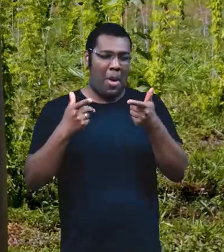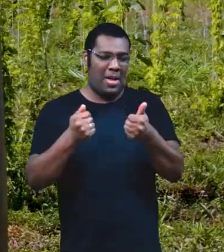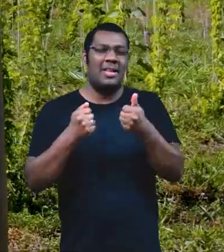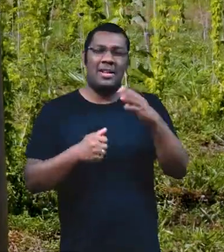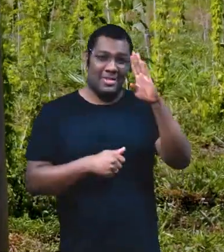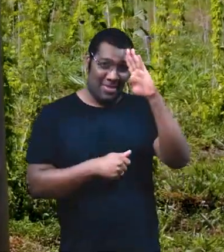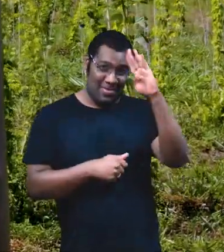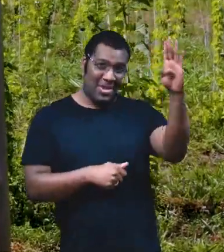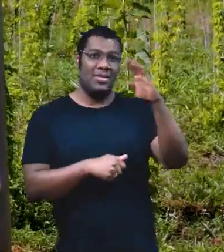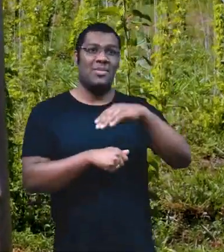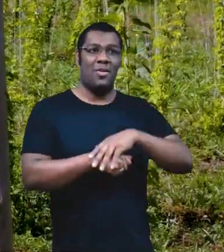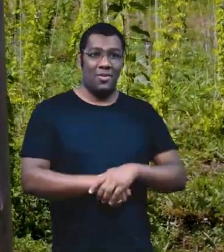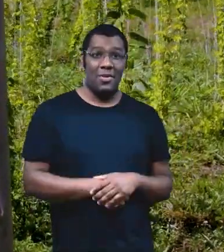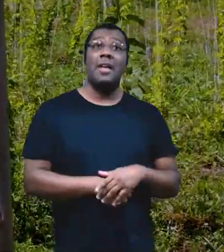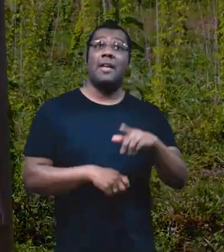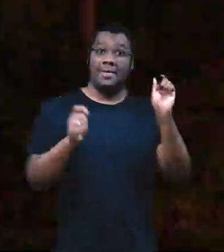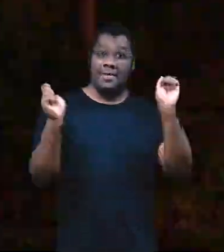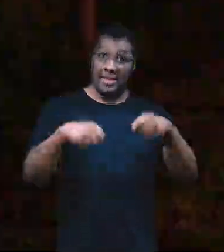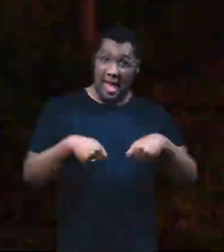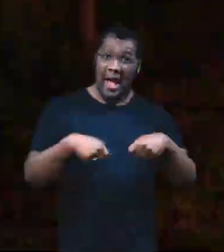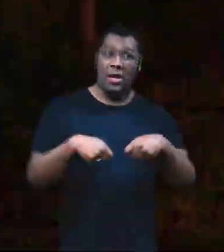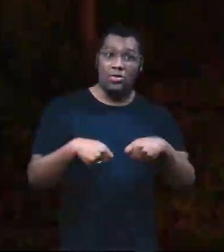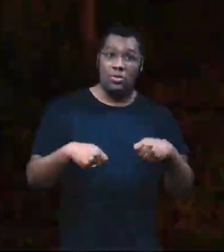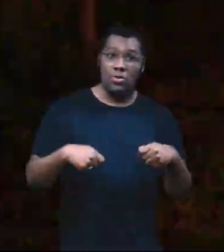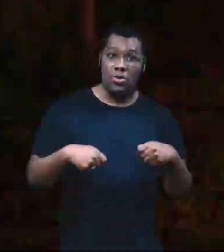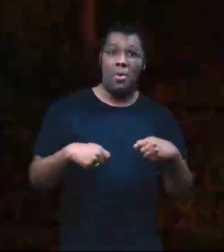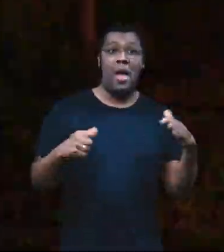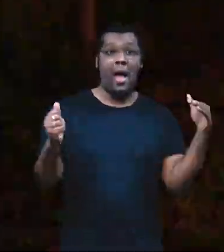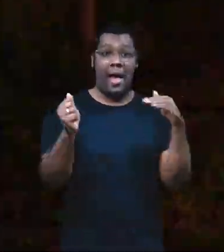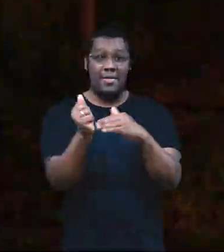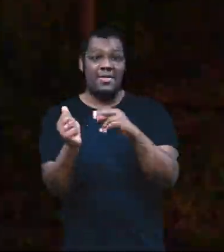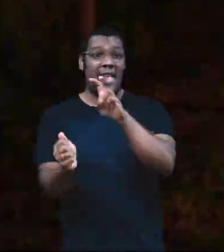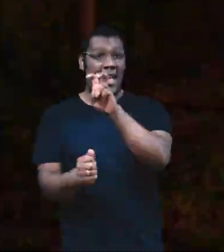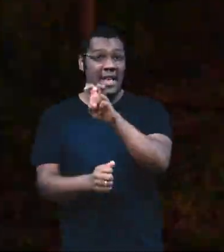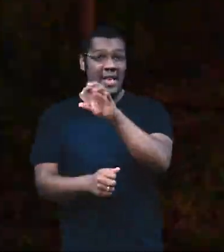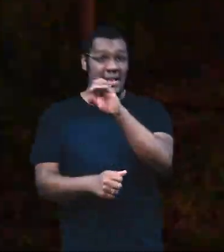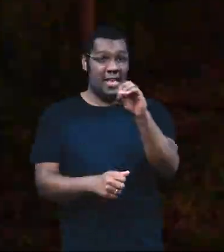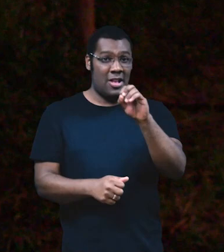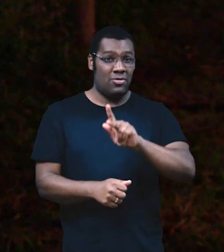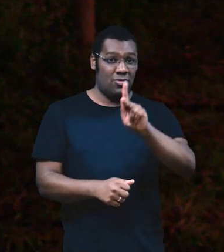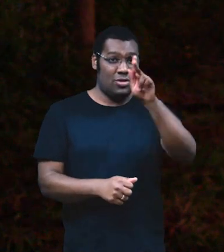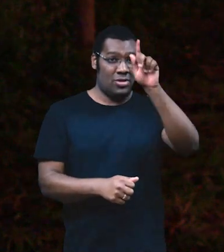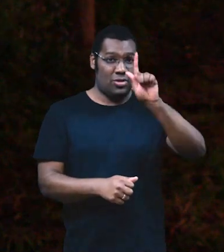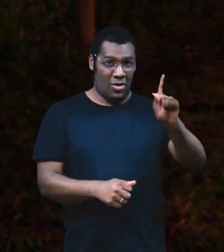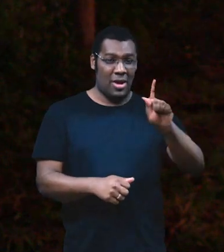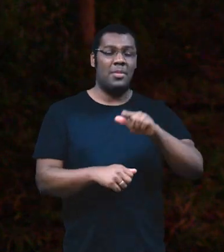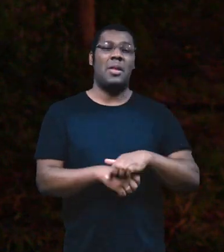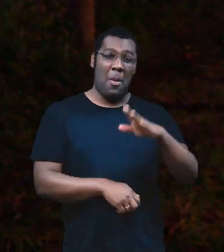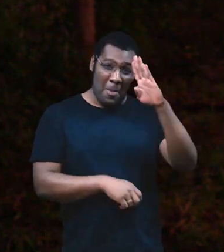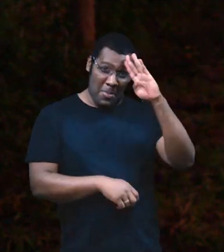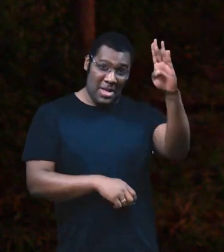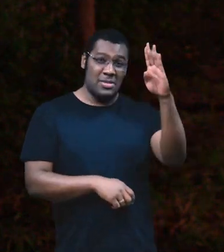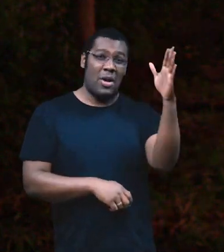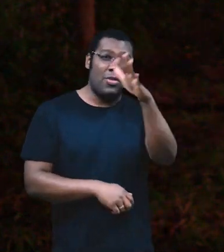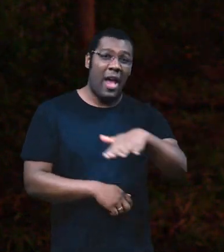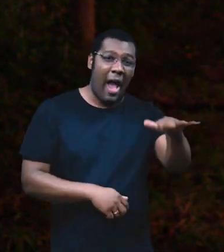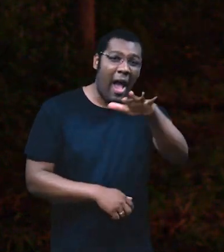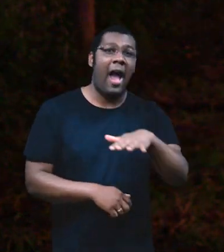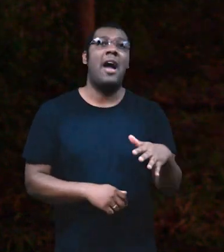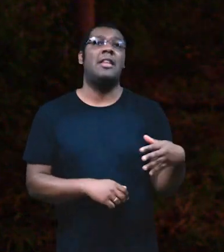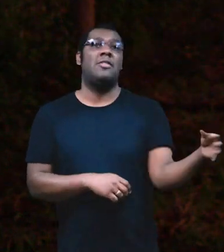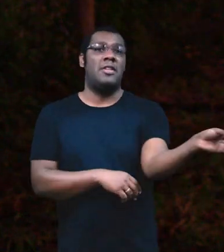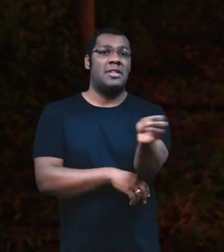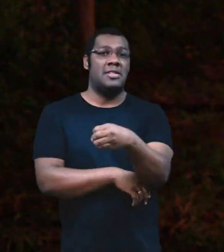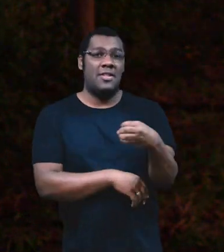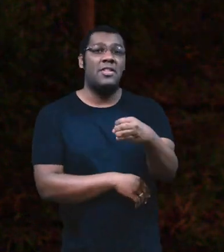chegar a produzir até 500 quilos. E o nosso principal mercado é o mercado cervejeiro. Então hoje a gente tem já 4 cervejarias aqui em Brasília que já